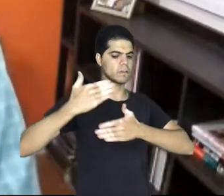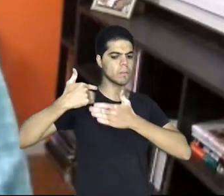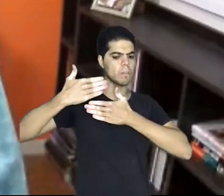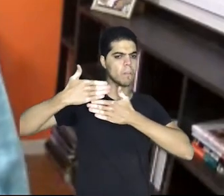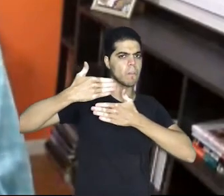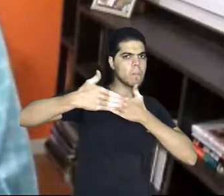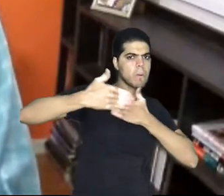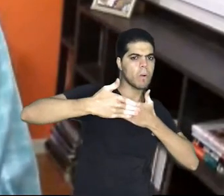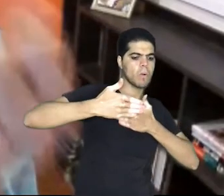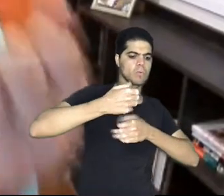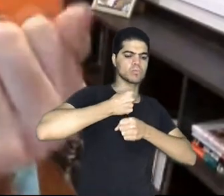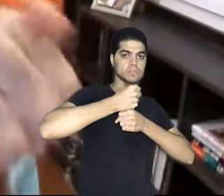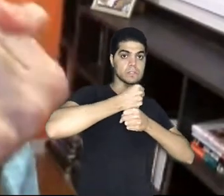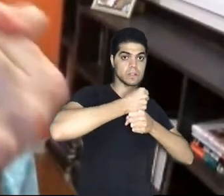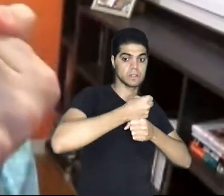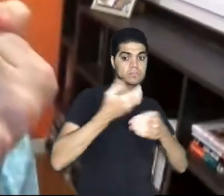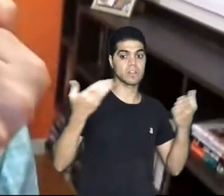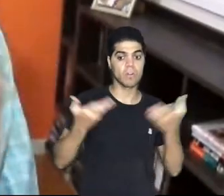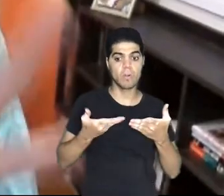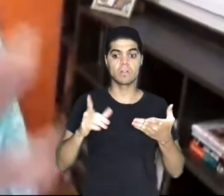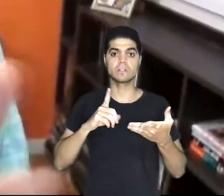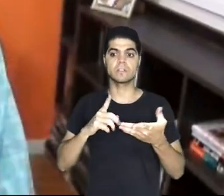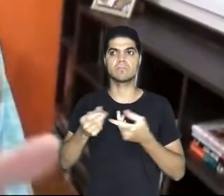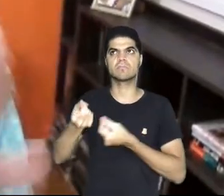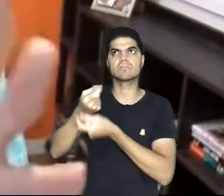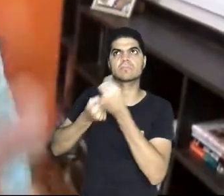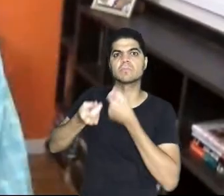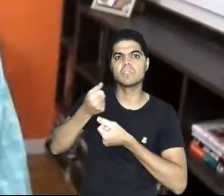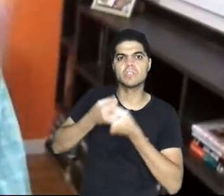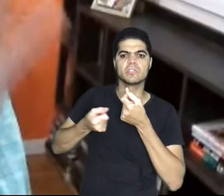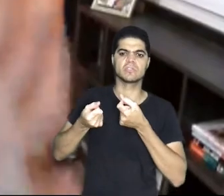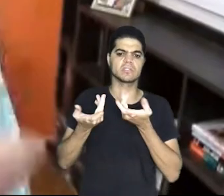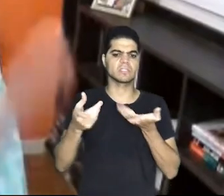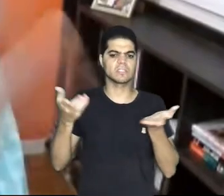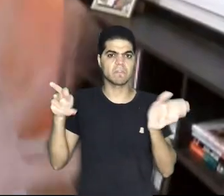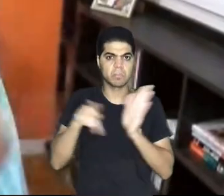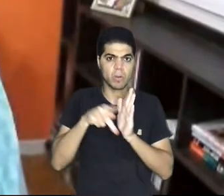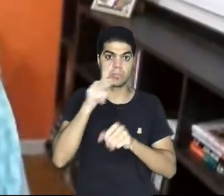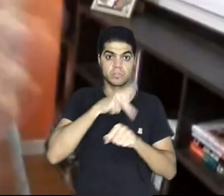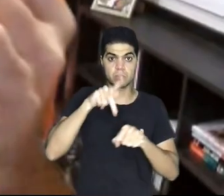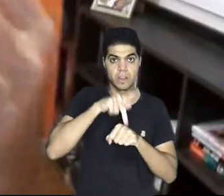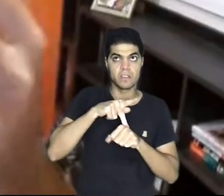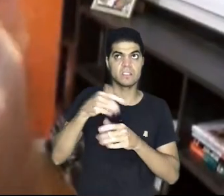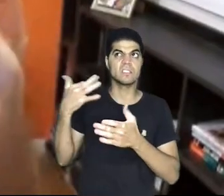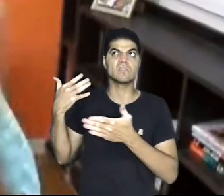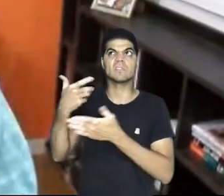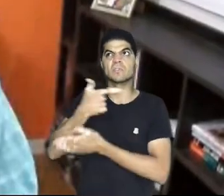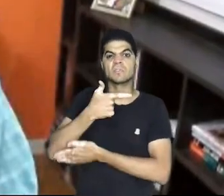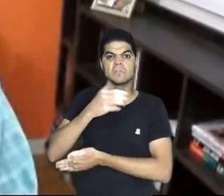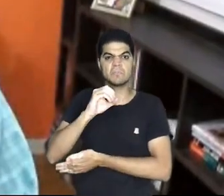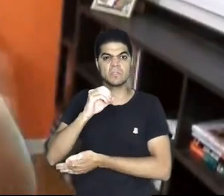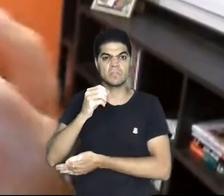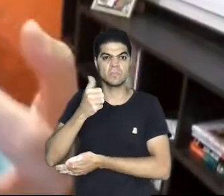questões ligadas às nossas conjunturas políticas e econômicas, desde 2016, 2015, 2014. Diminuição